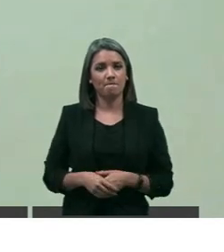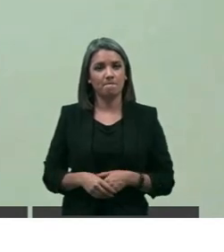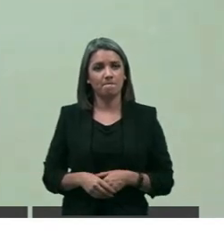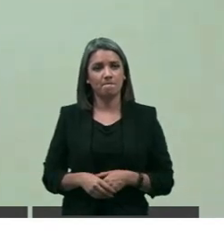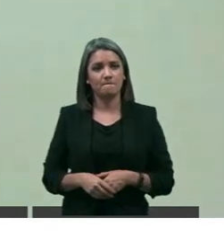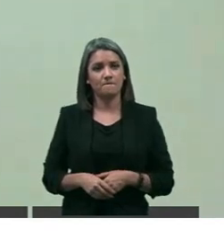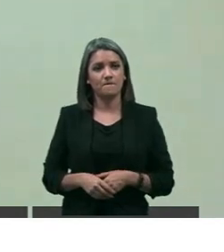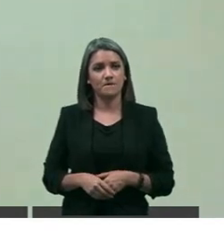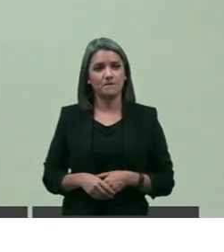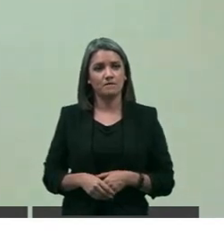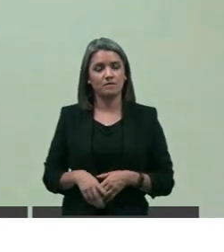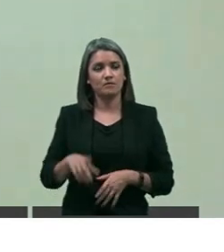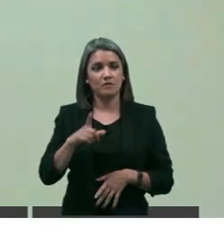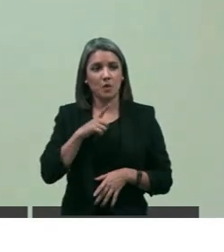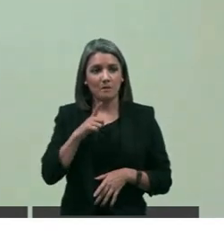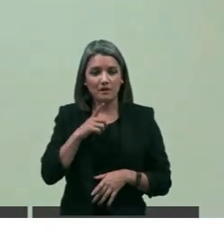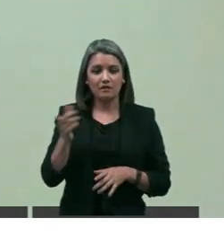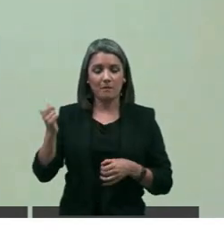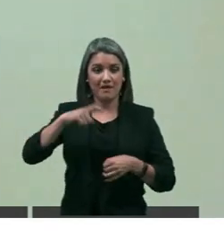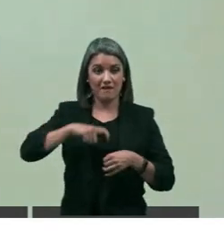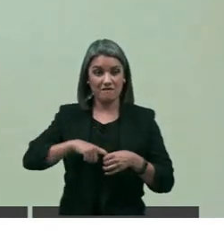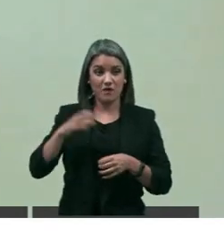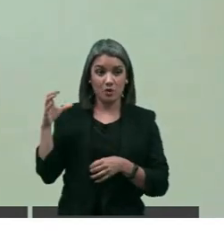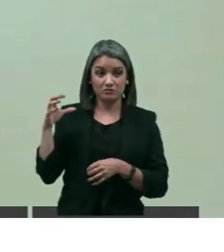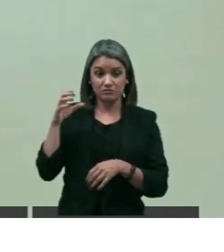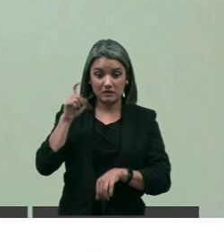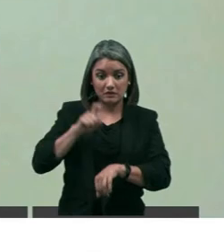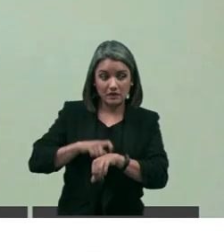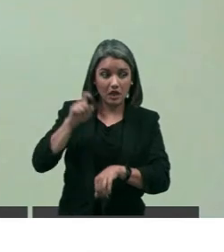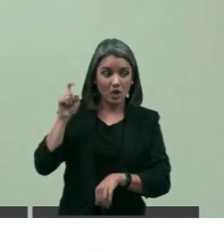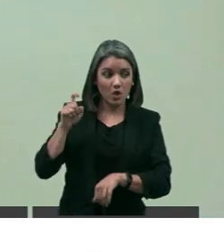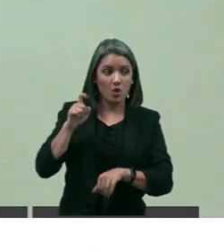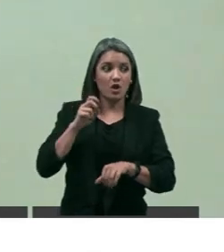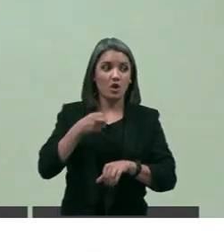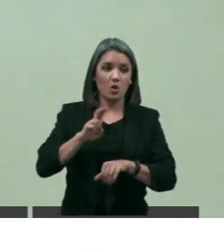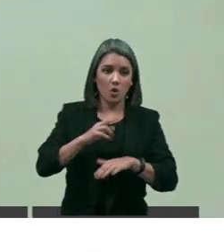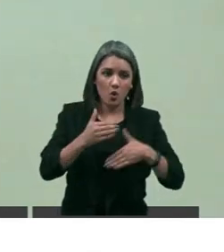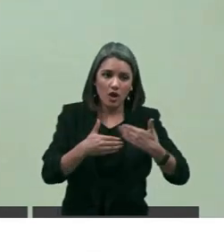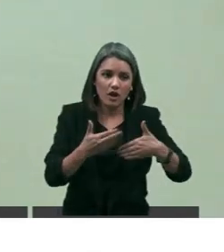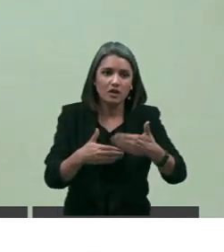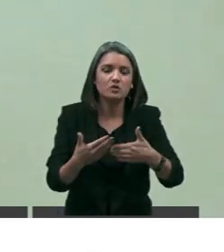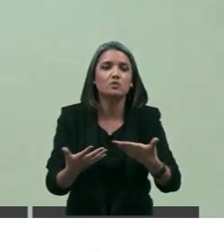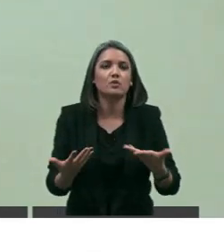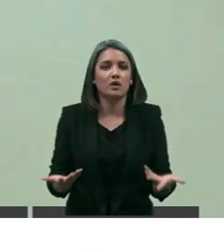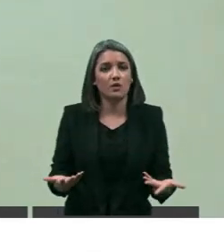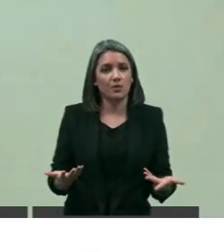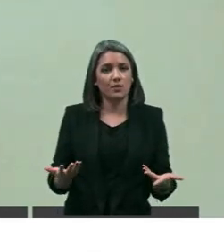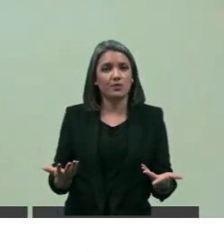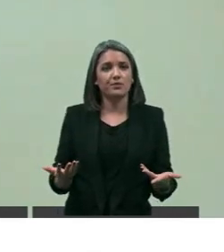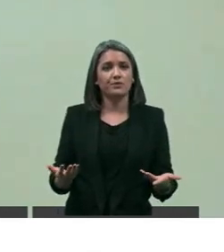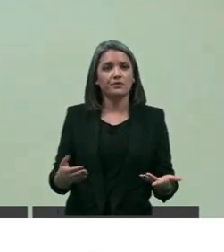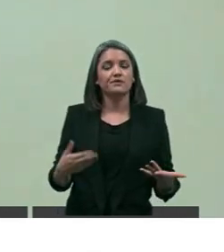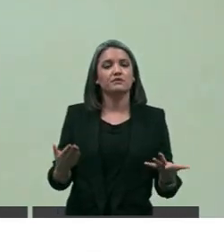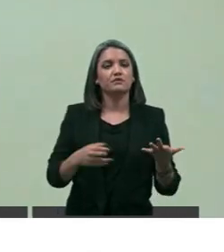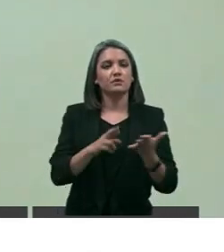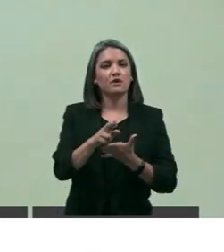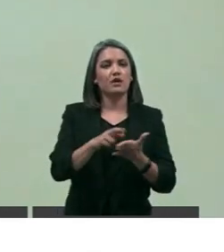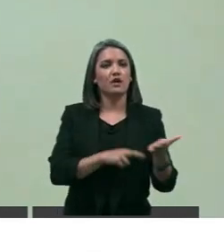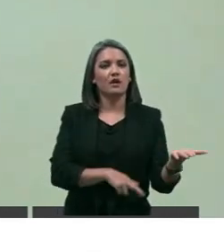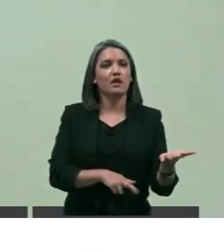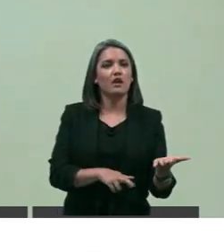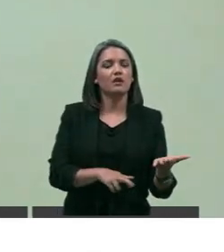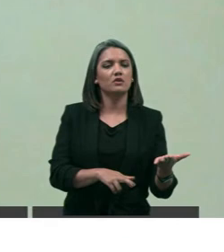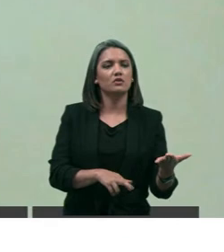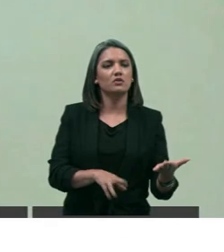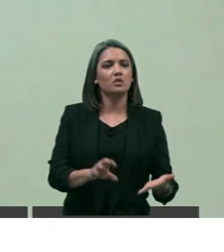para o retorno imediato ou gradual. E adaptativo ao exercício da judicatura, relatora Daldi